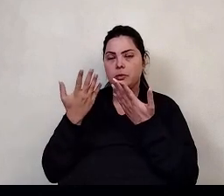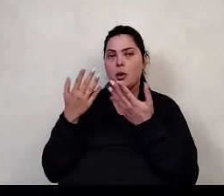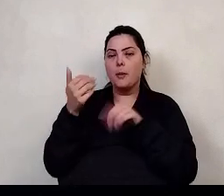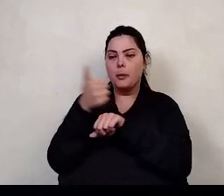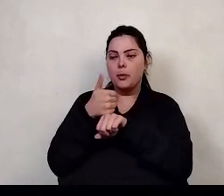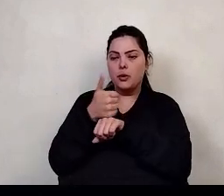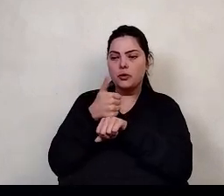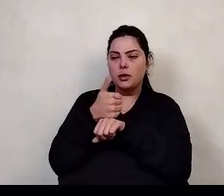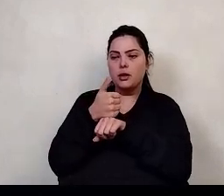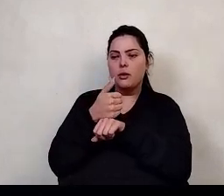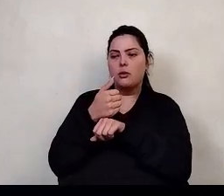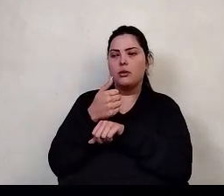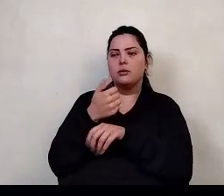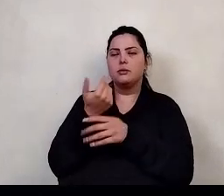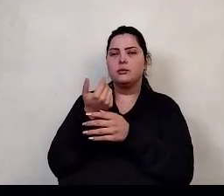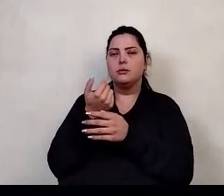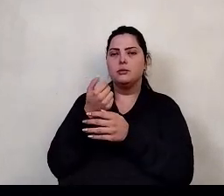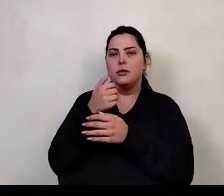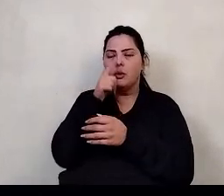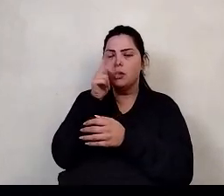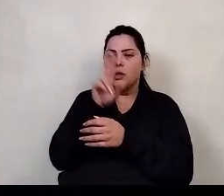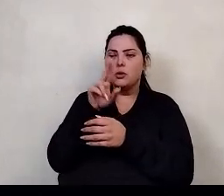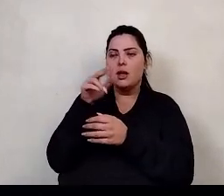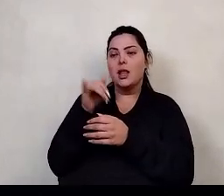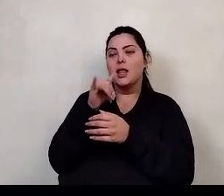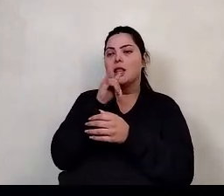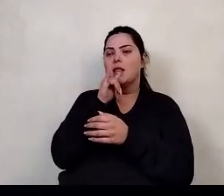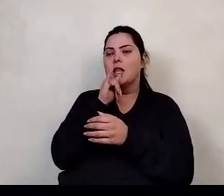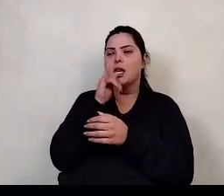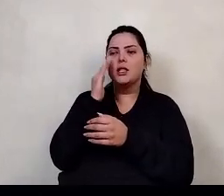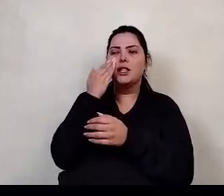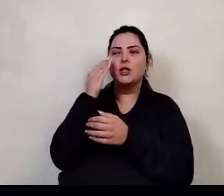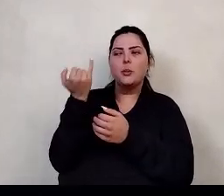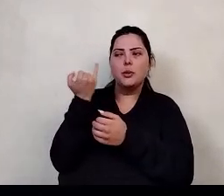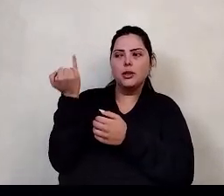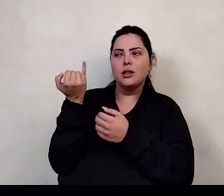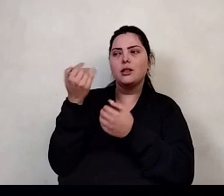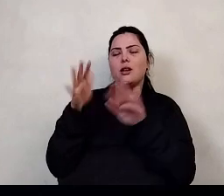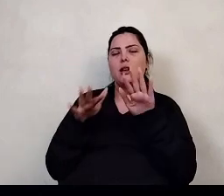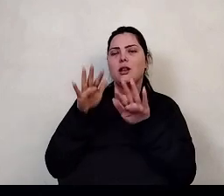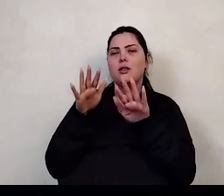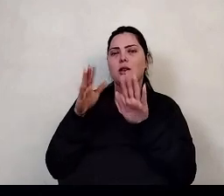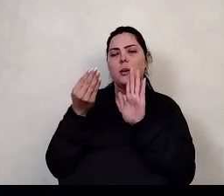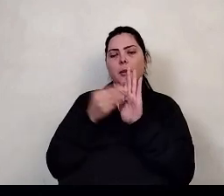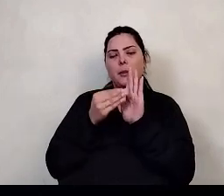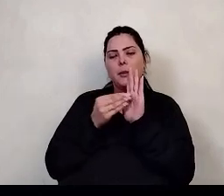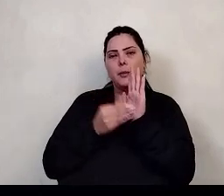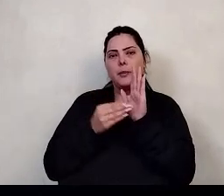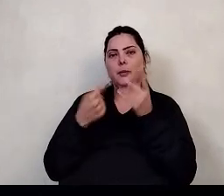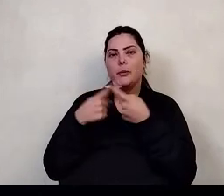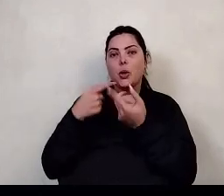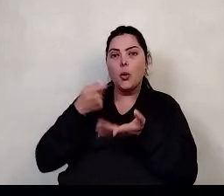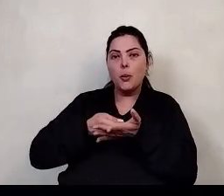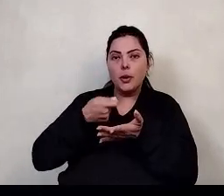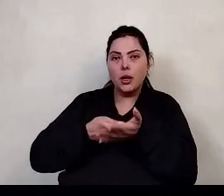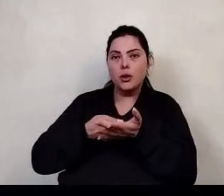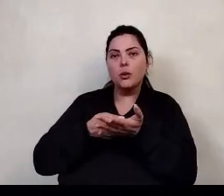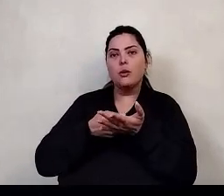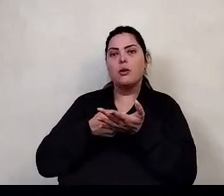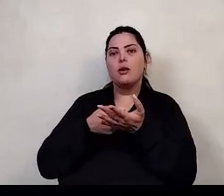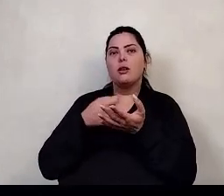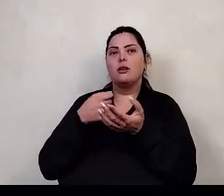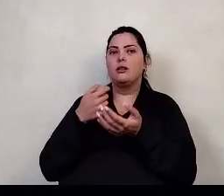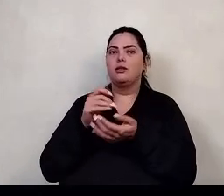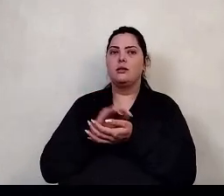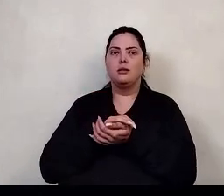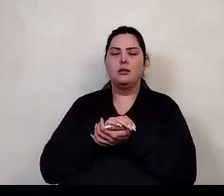não aplicando testes, mas não entendem a importância, muitas vezes eles implementam, na verdade, porque eles são obrigados, porque o pipeline acaba obrigando eles,